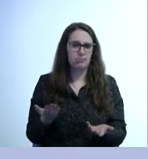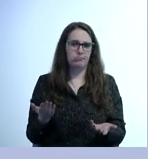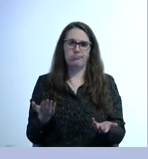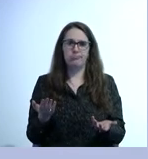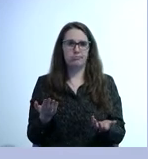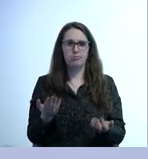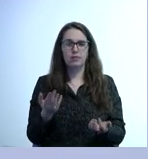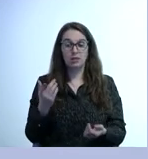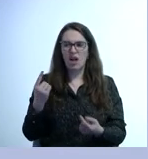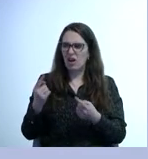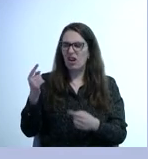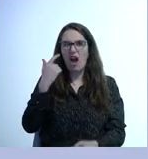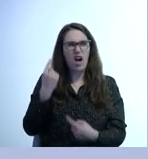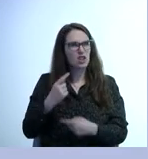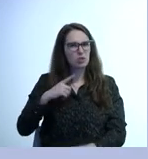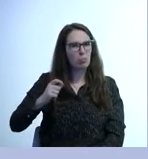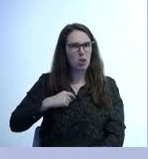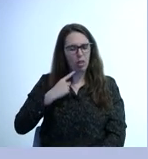foi o espanhol que me disse que